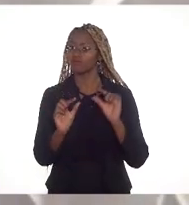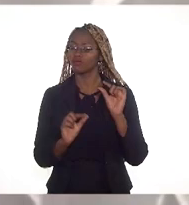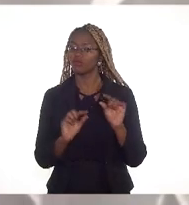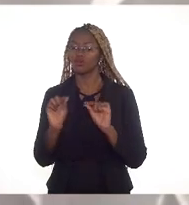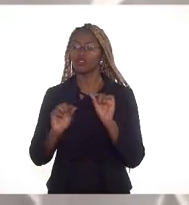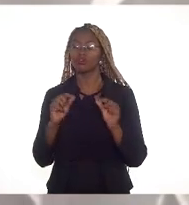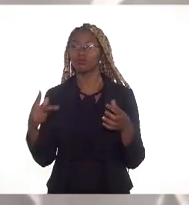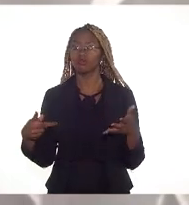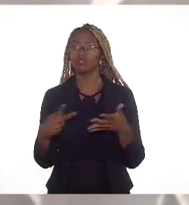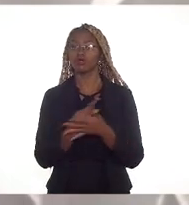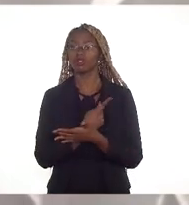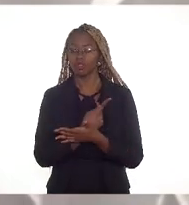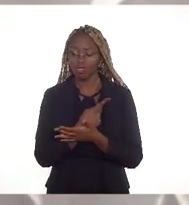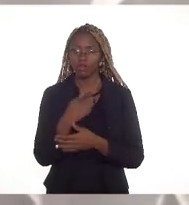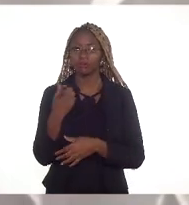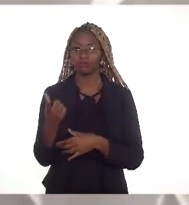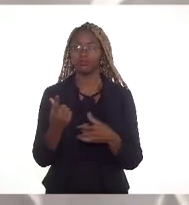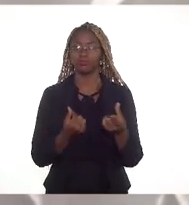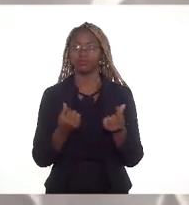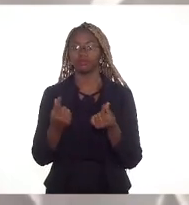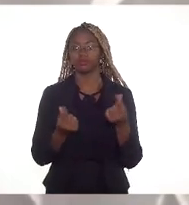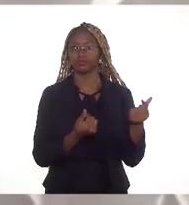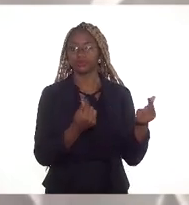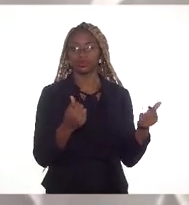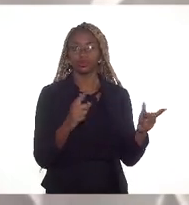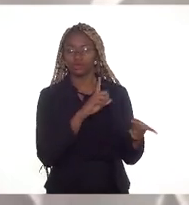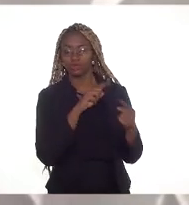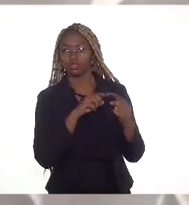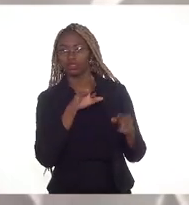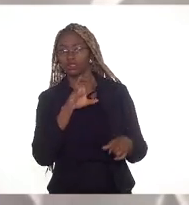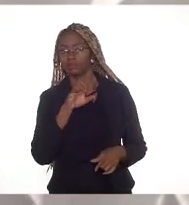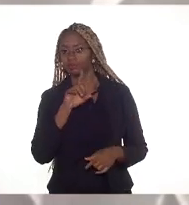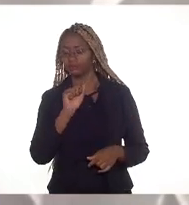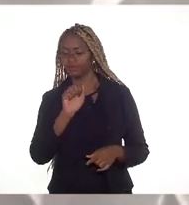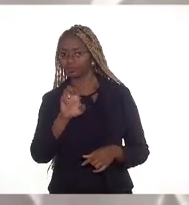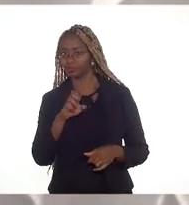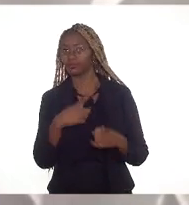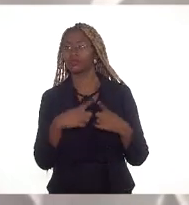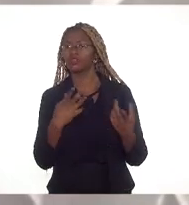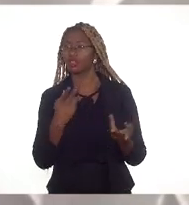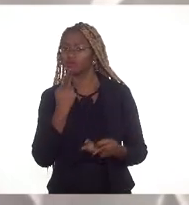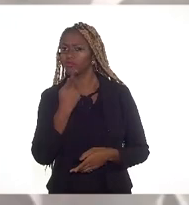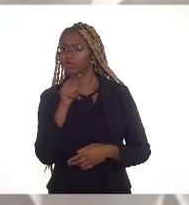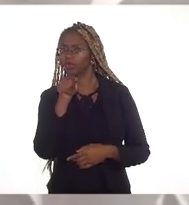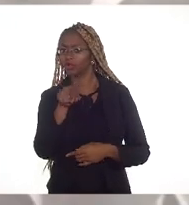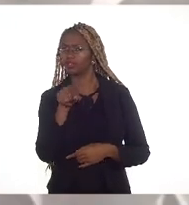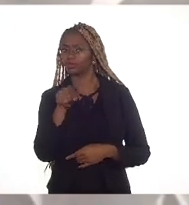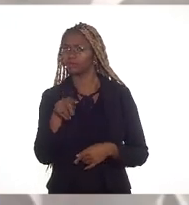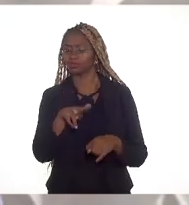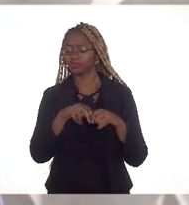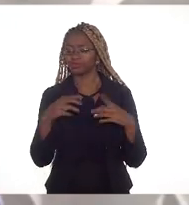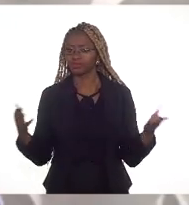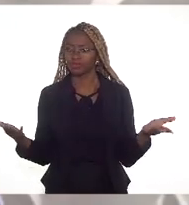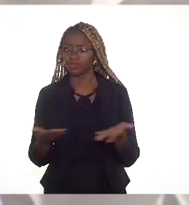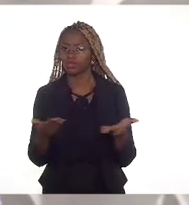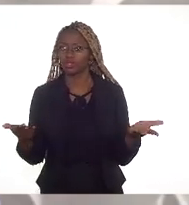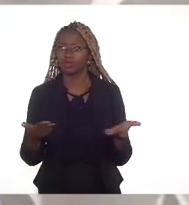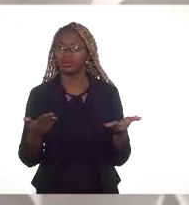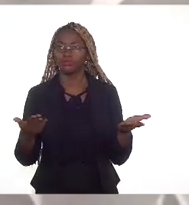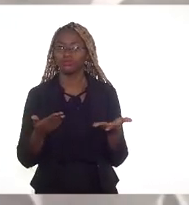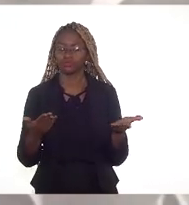com as receitas oriundas da SEDAI. Por que que eu digo isso? Porque hoje, na